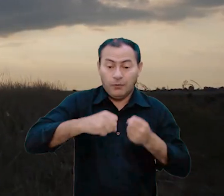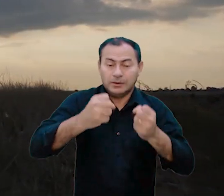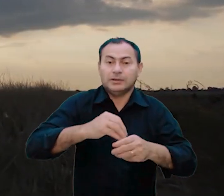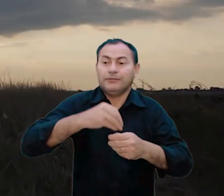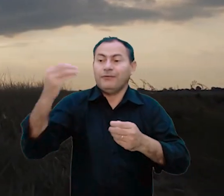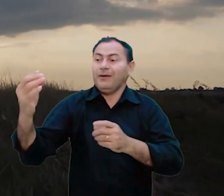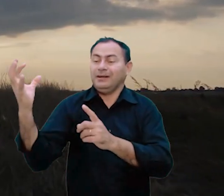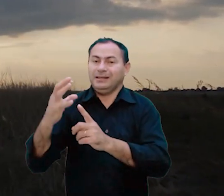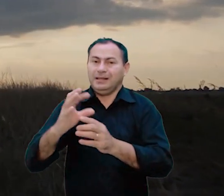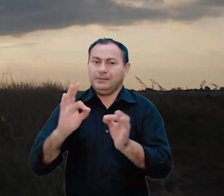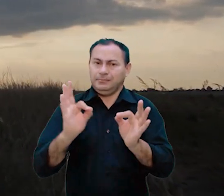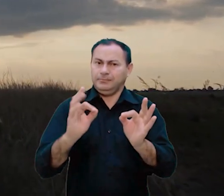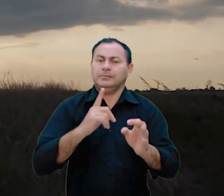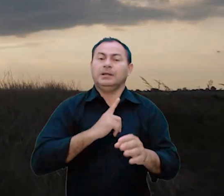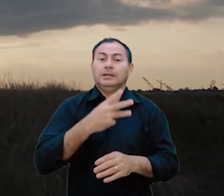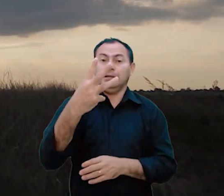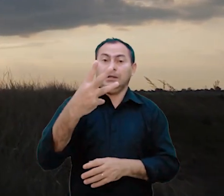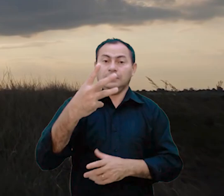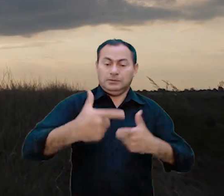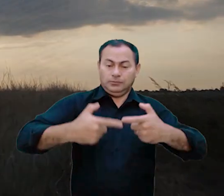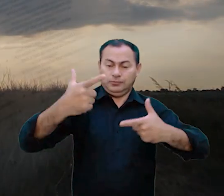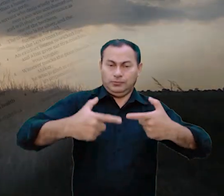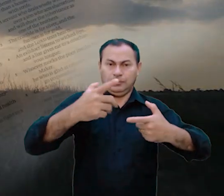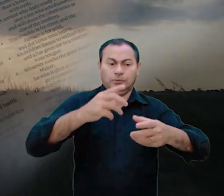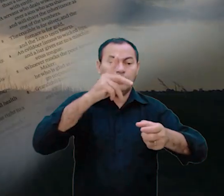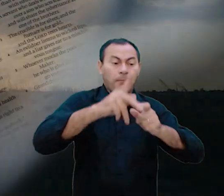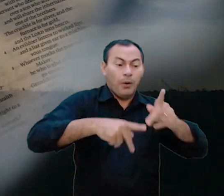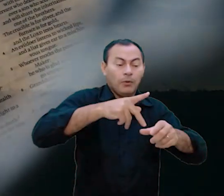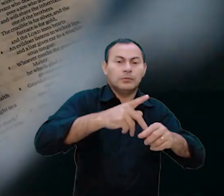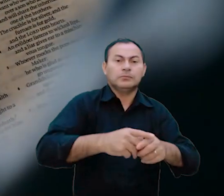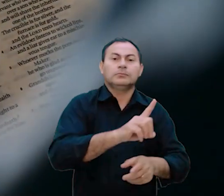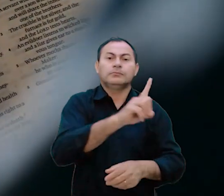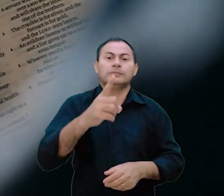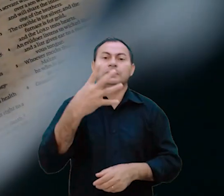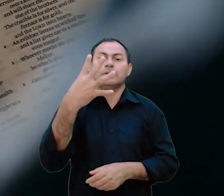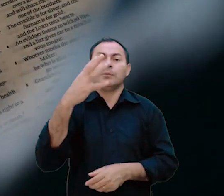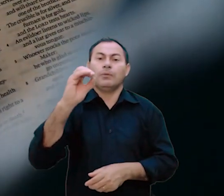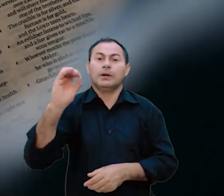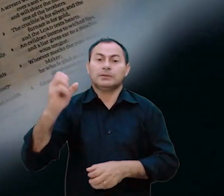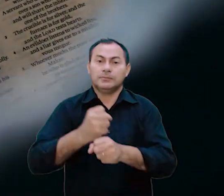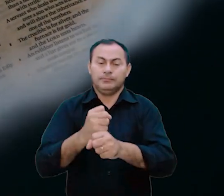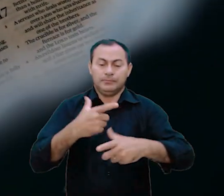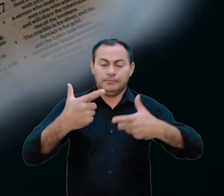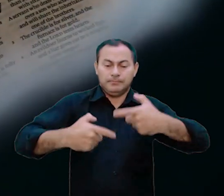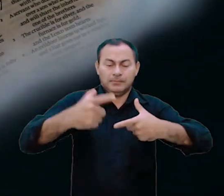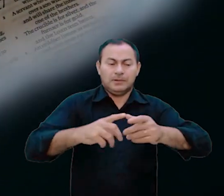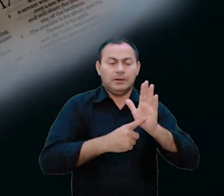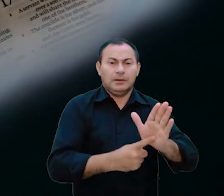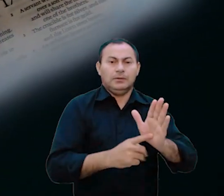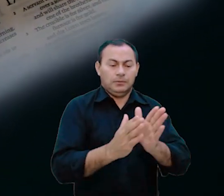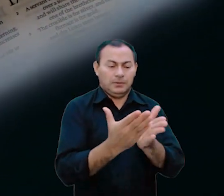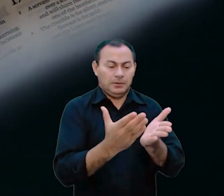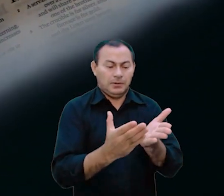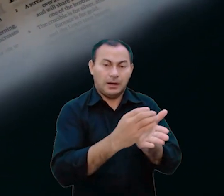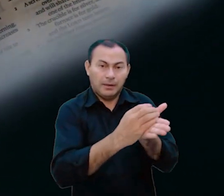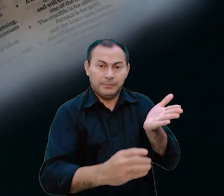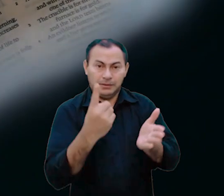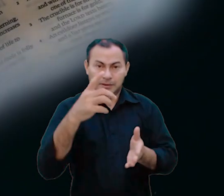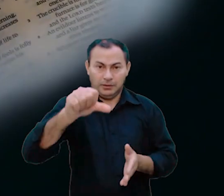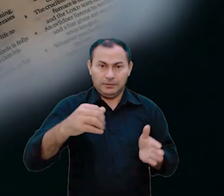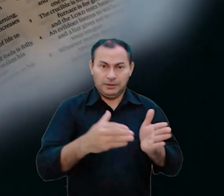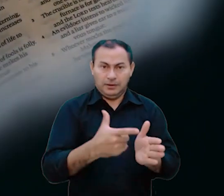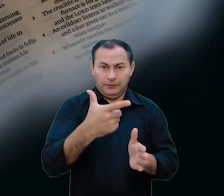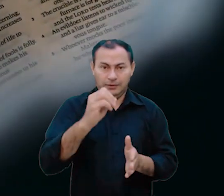de forças externas. Houve 3 guerras civis durante esse período de 400 anos. A guerra civil descrita nos